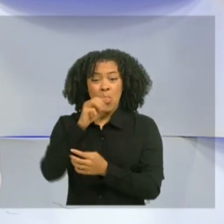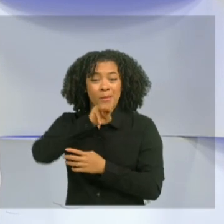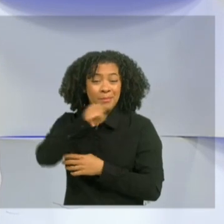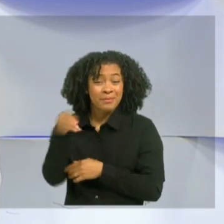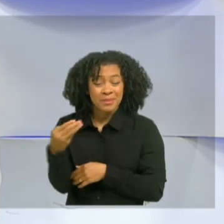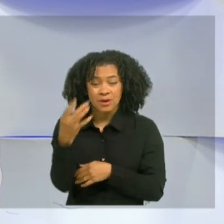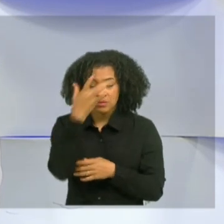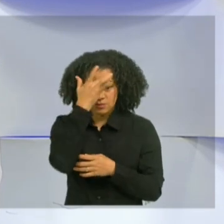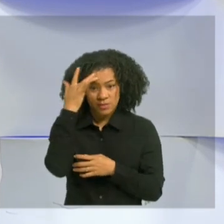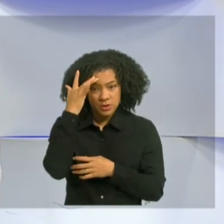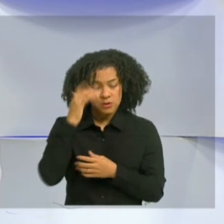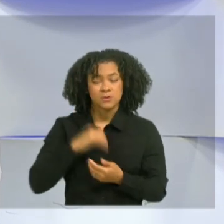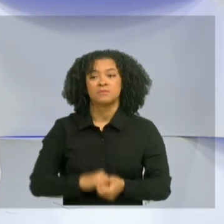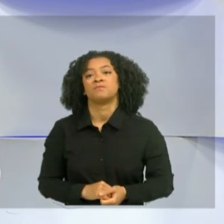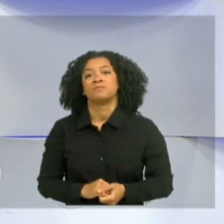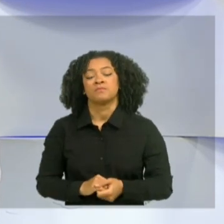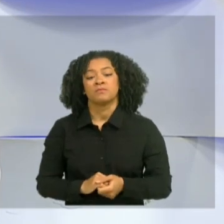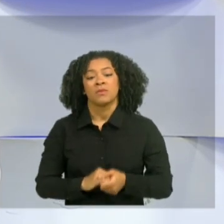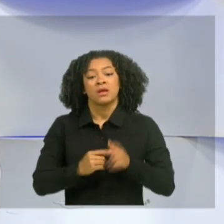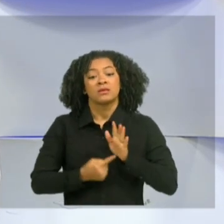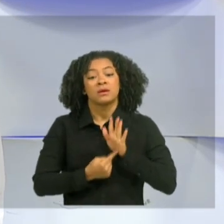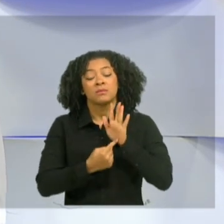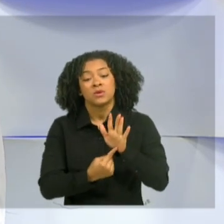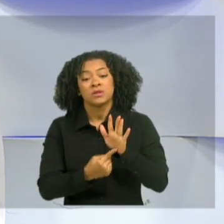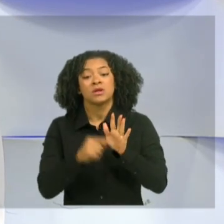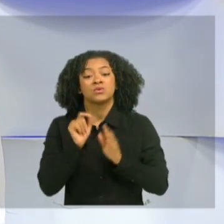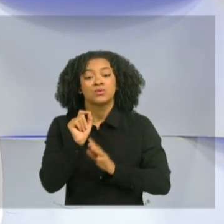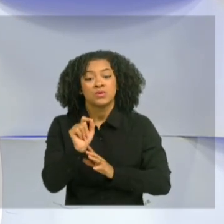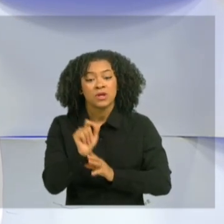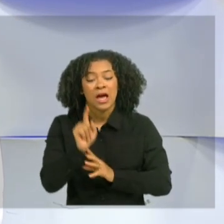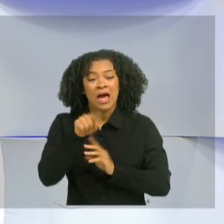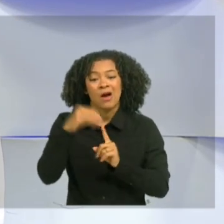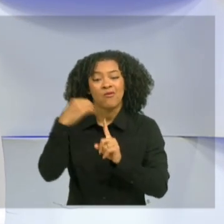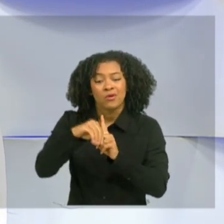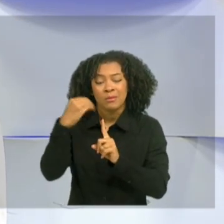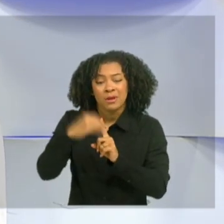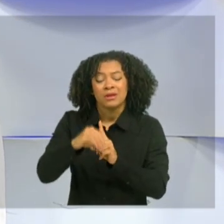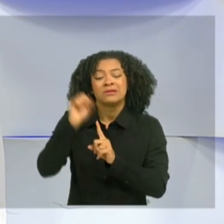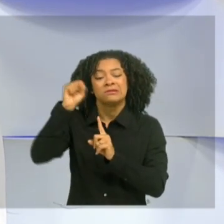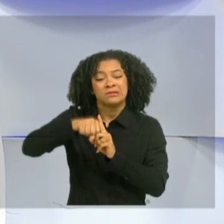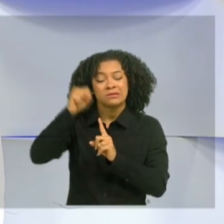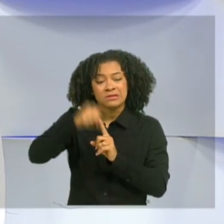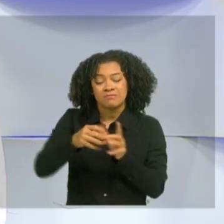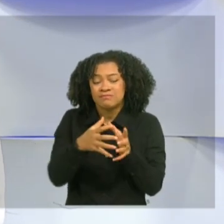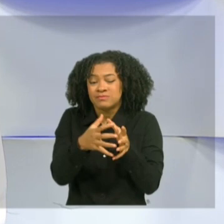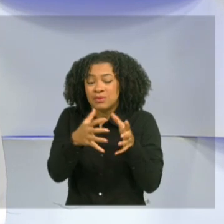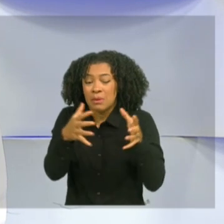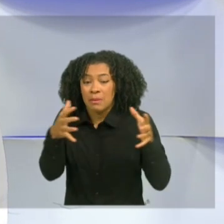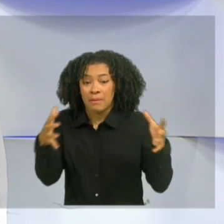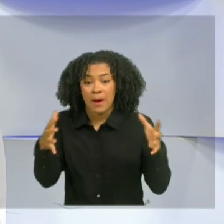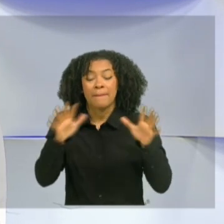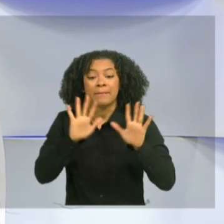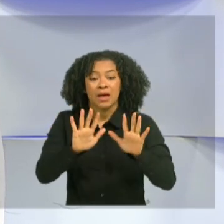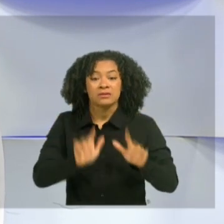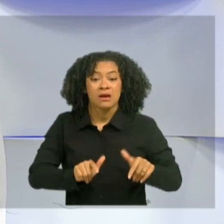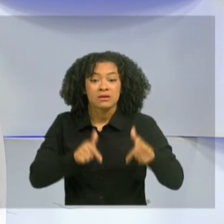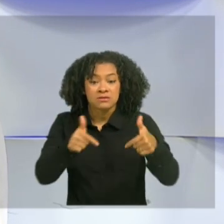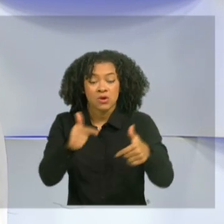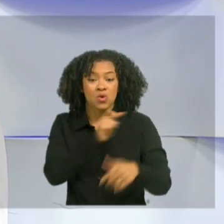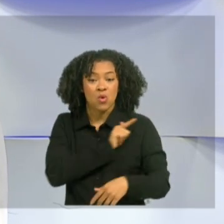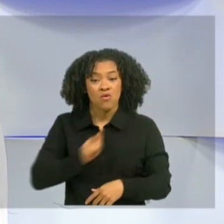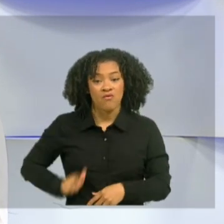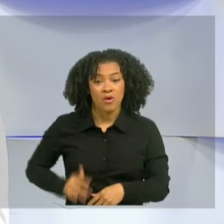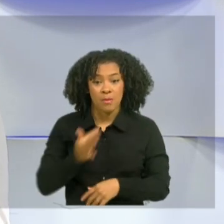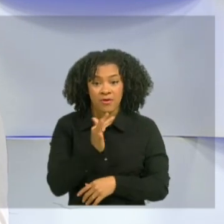de pessoas isso demonstrando portanto uma vulnerabilidade grande mas sobretudo uma ação que o governo federal Repassa os